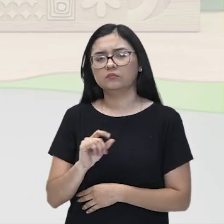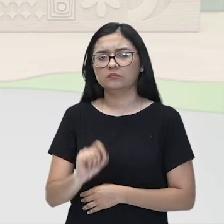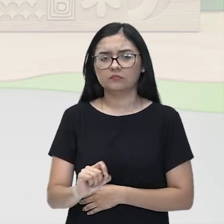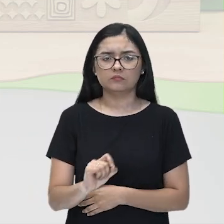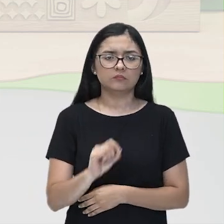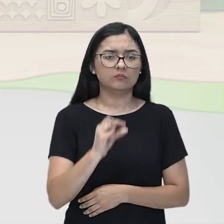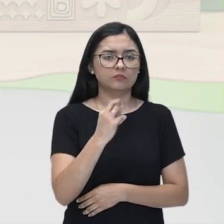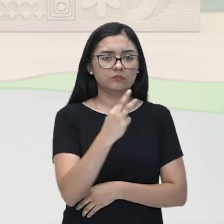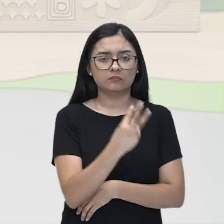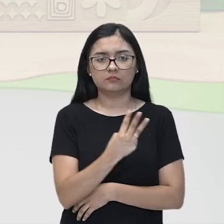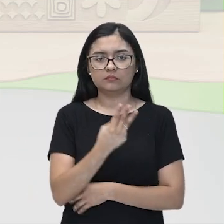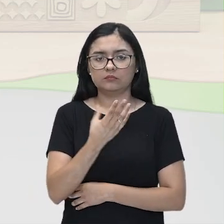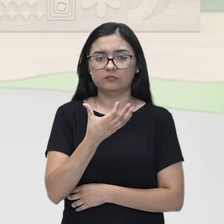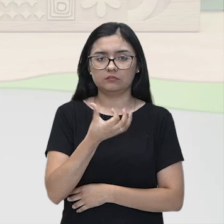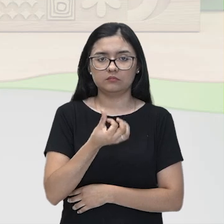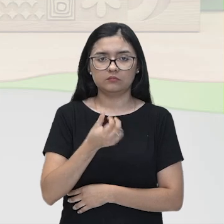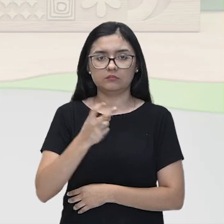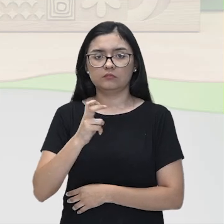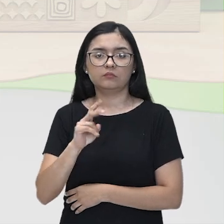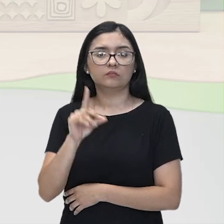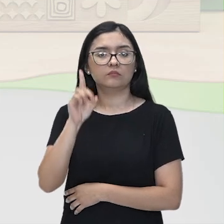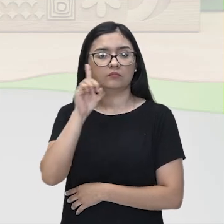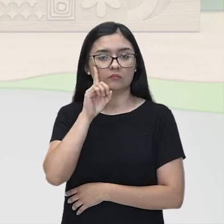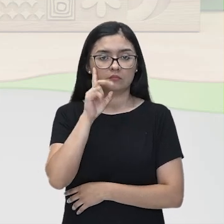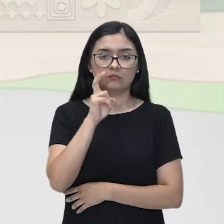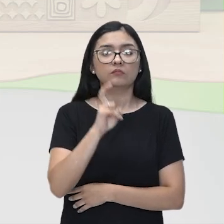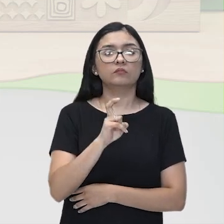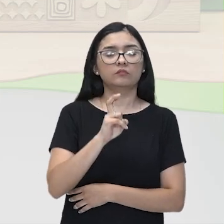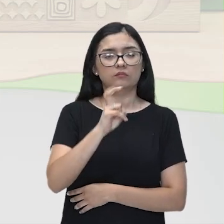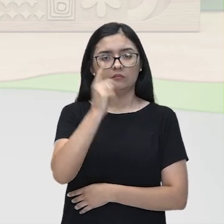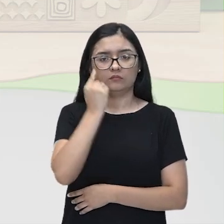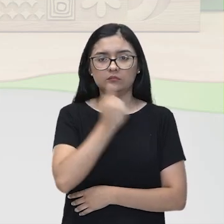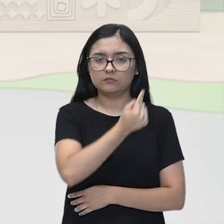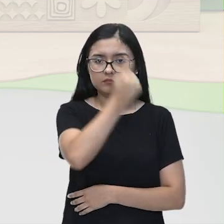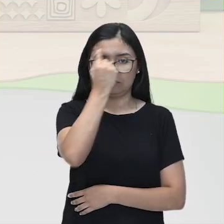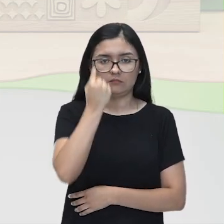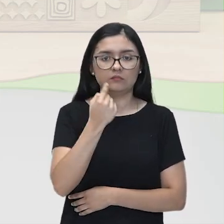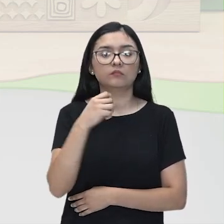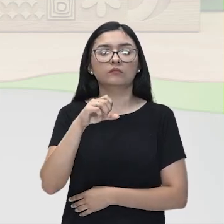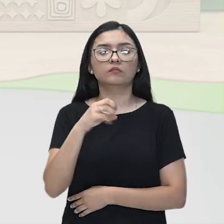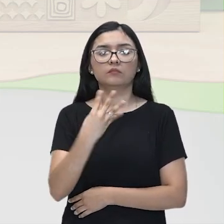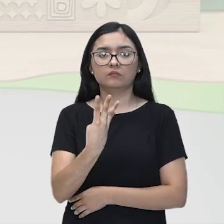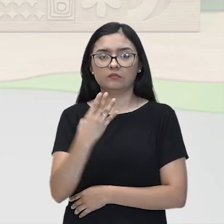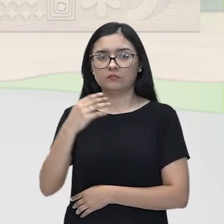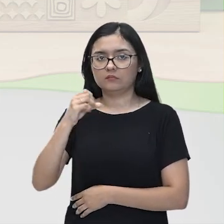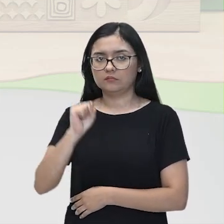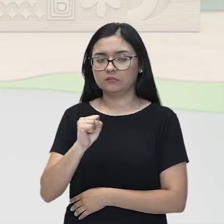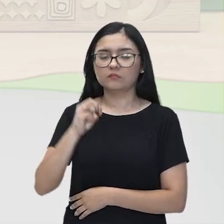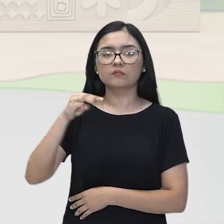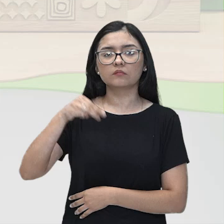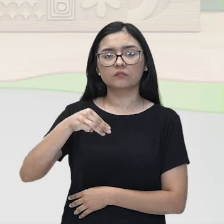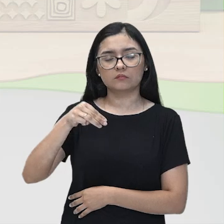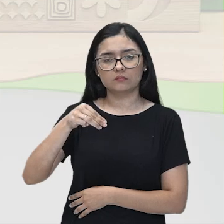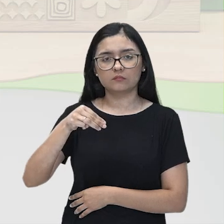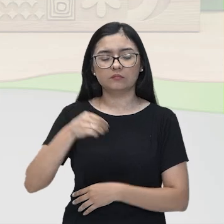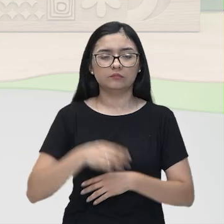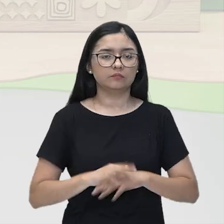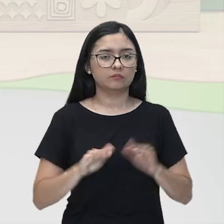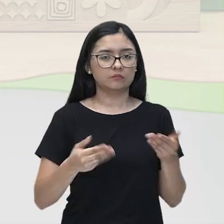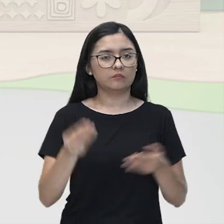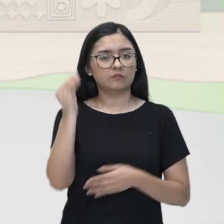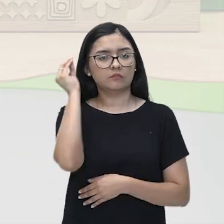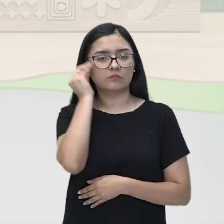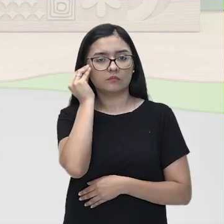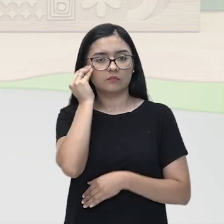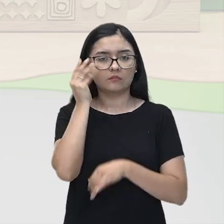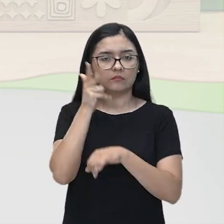aproximadamente 365 dias, 5 horas e 48 minutos. Vamos ver agora